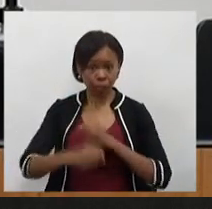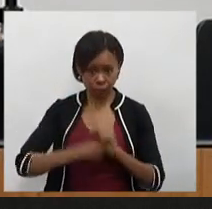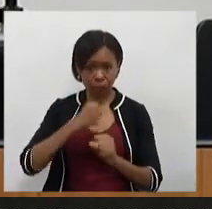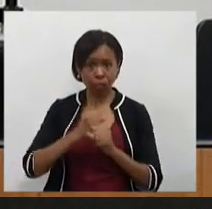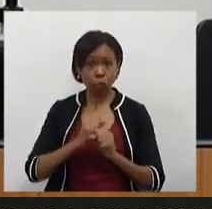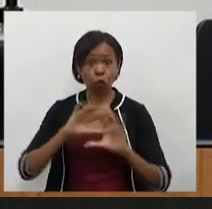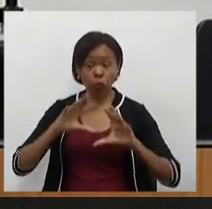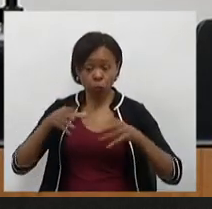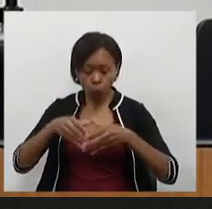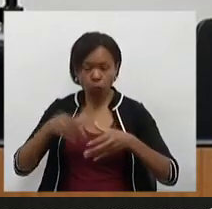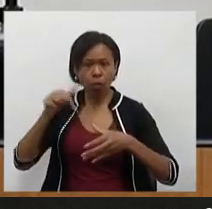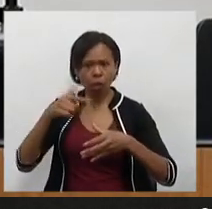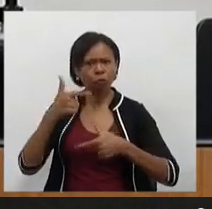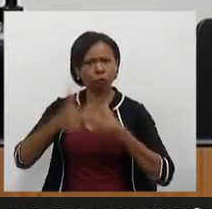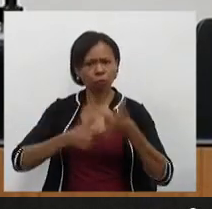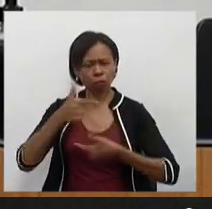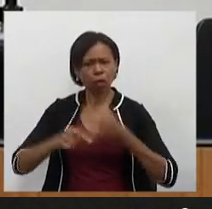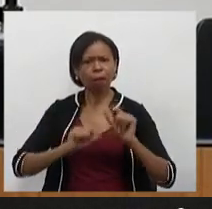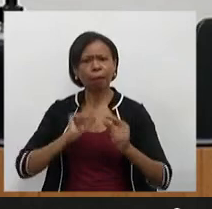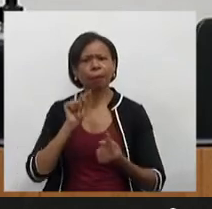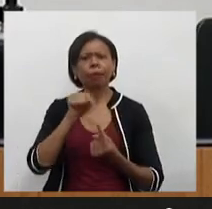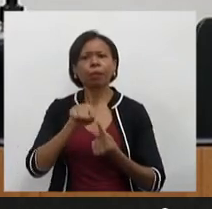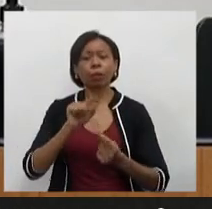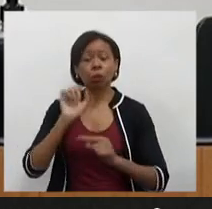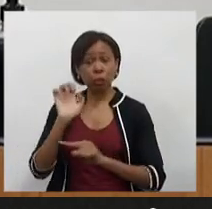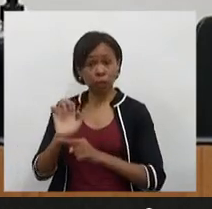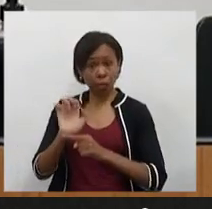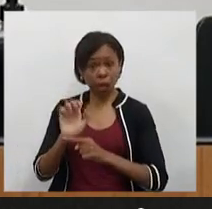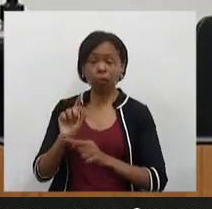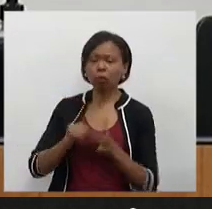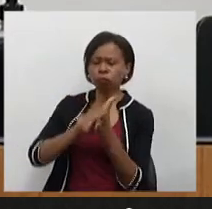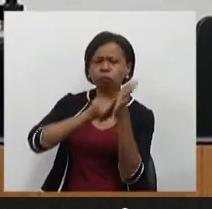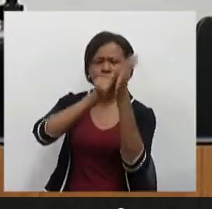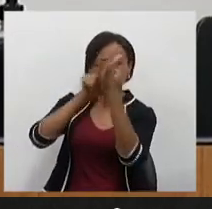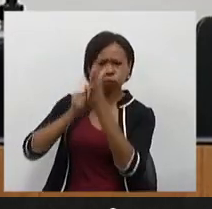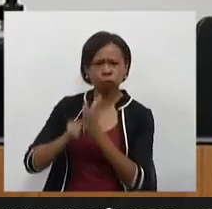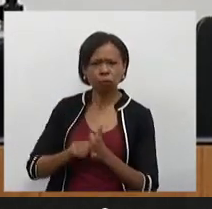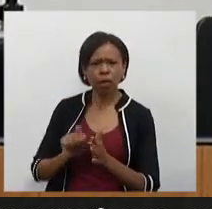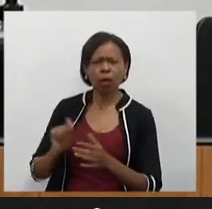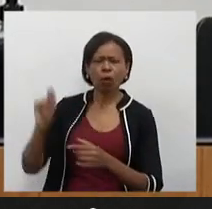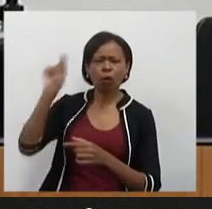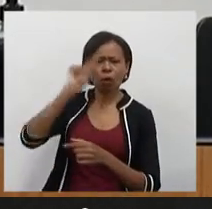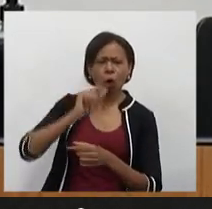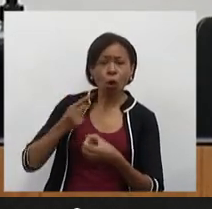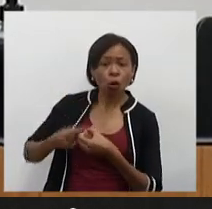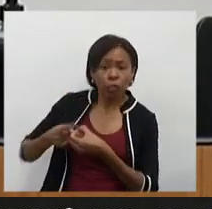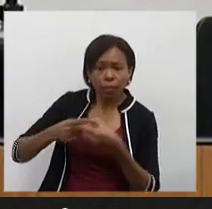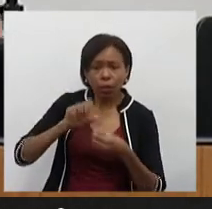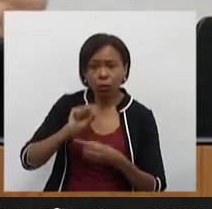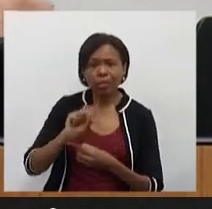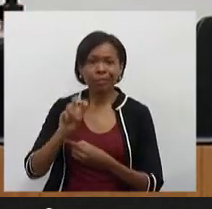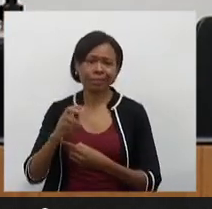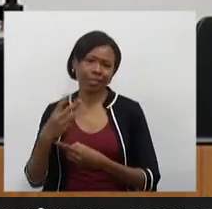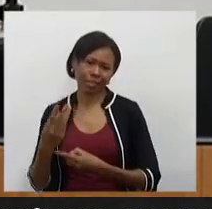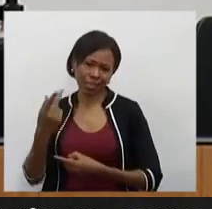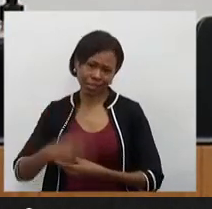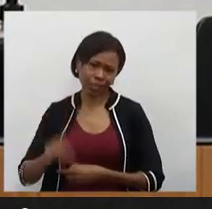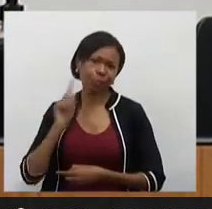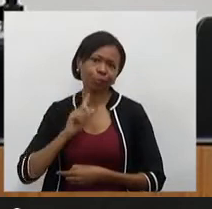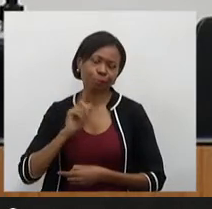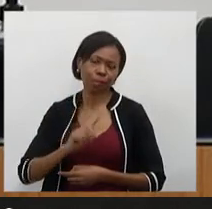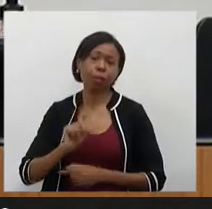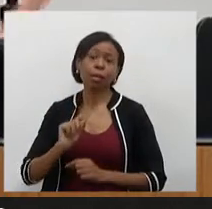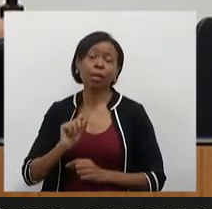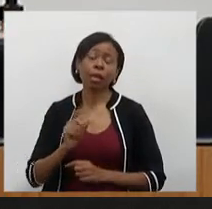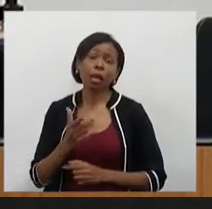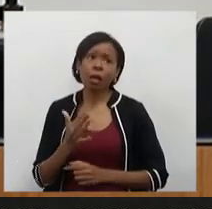para que o Estado possa fazer um levantamento em todos os 853 municípios, para que num próximo